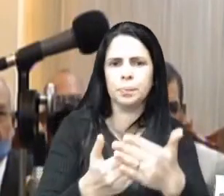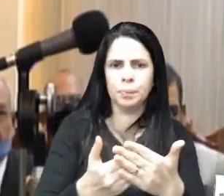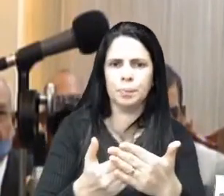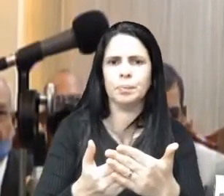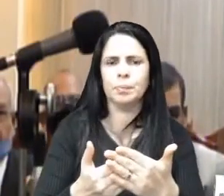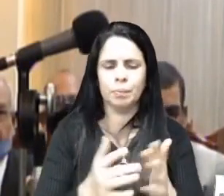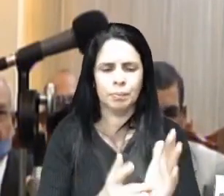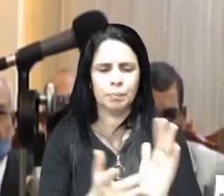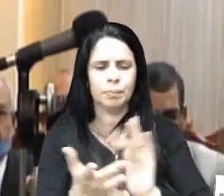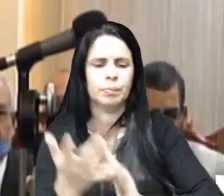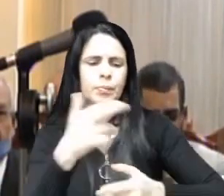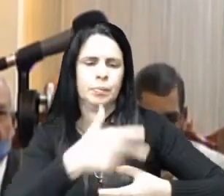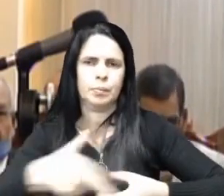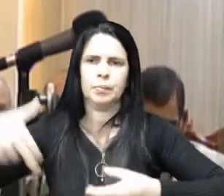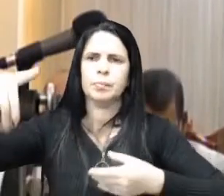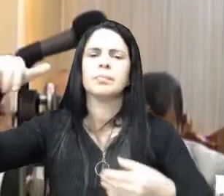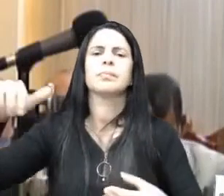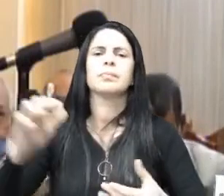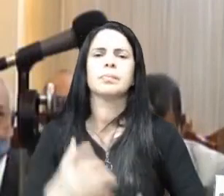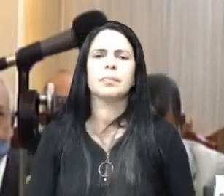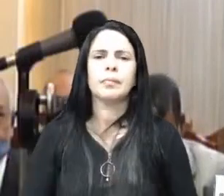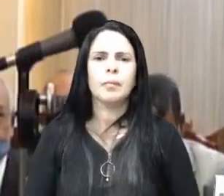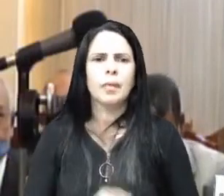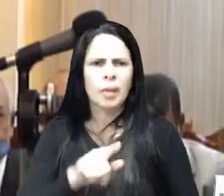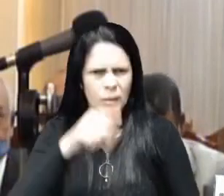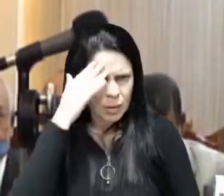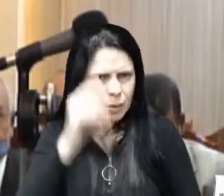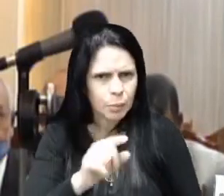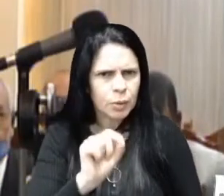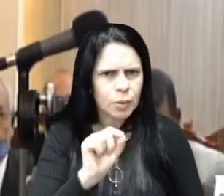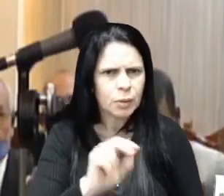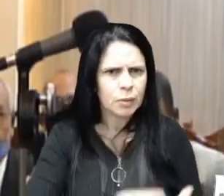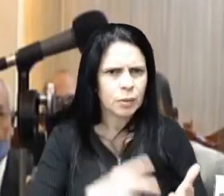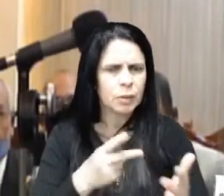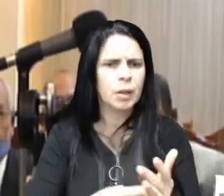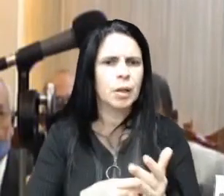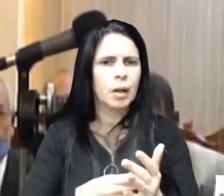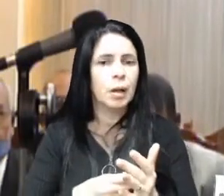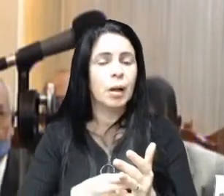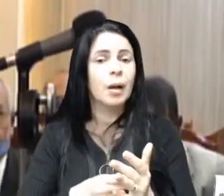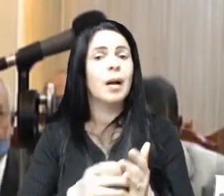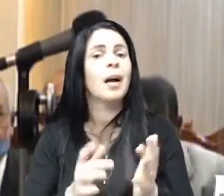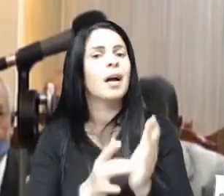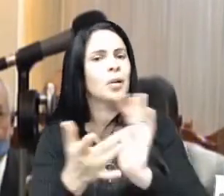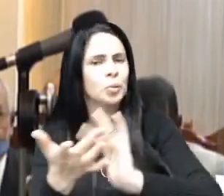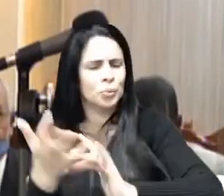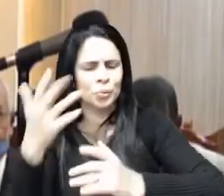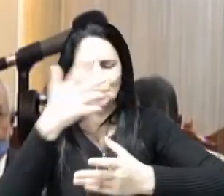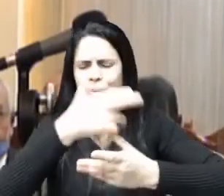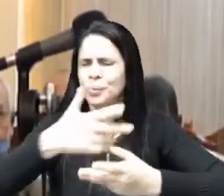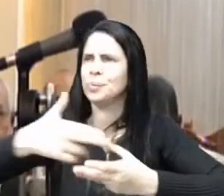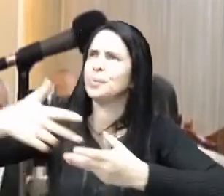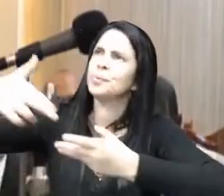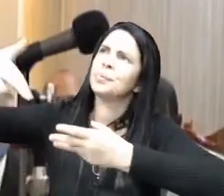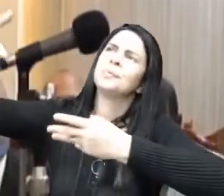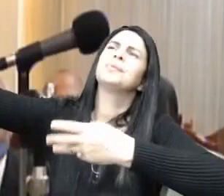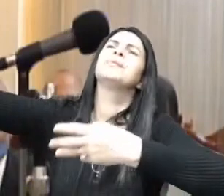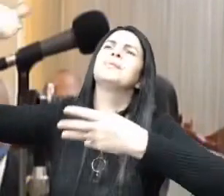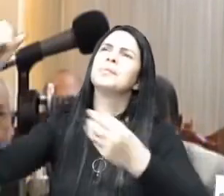aquele dia. Você sabe o que é aquele dia? É a vinda gloriosa do